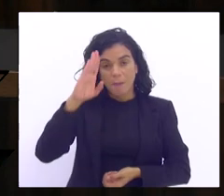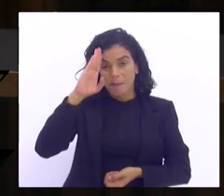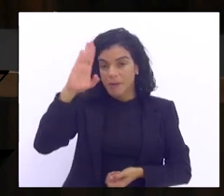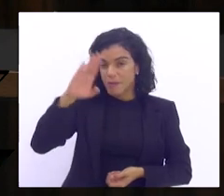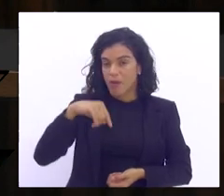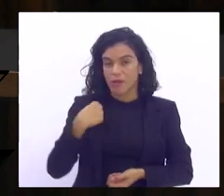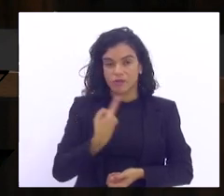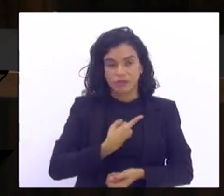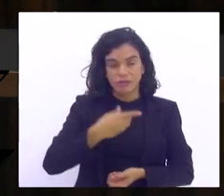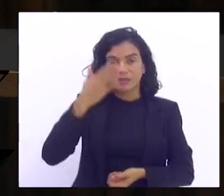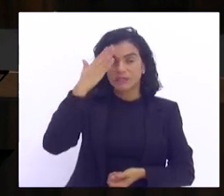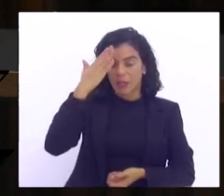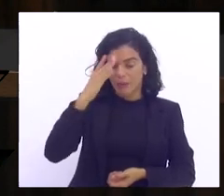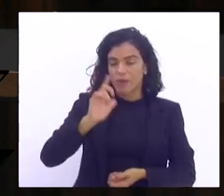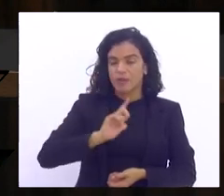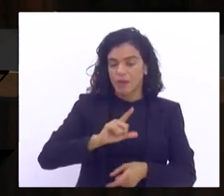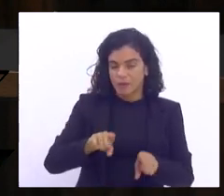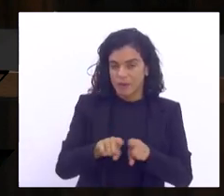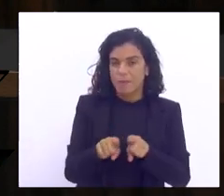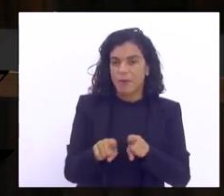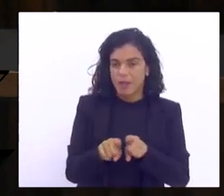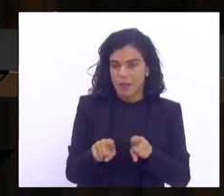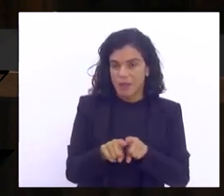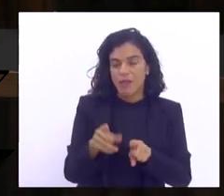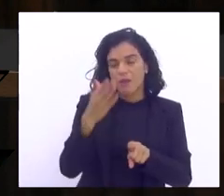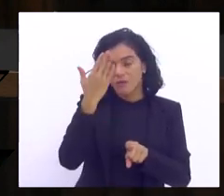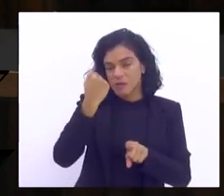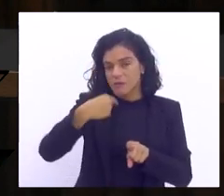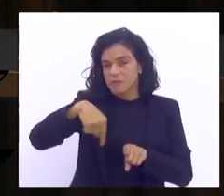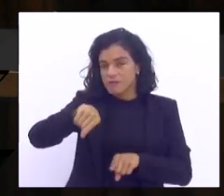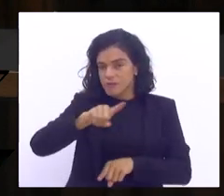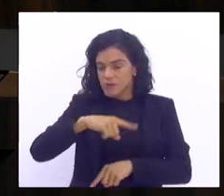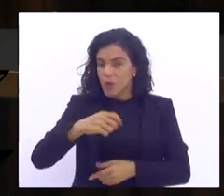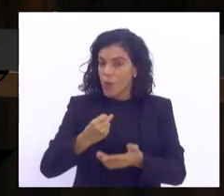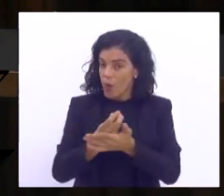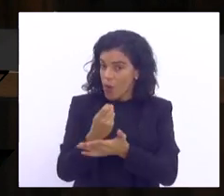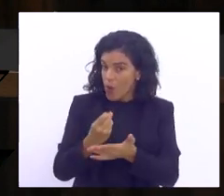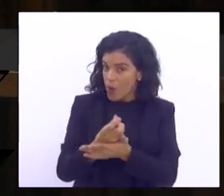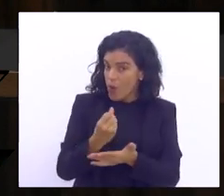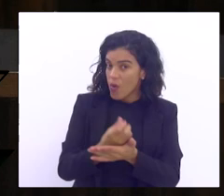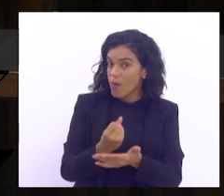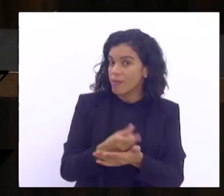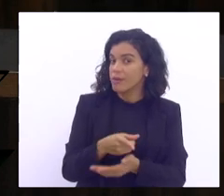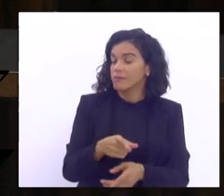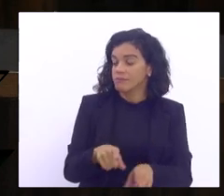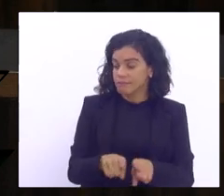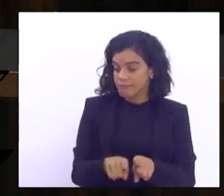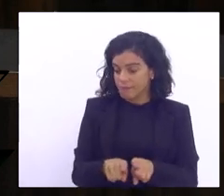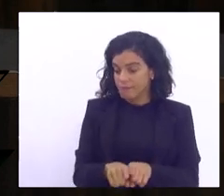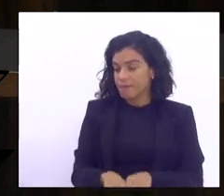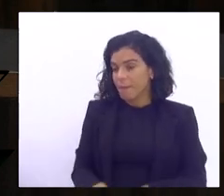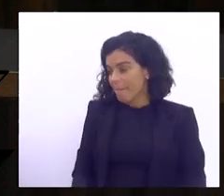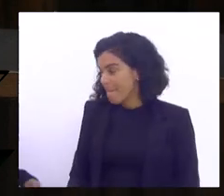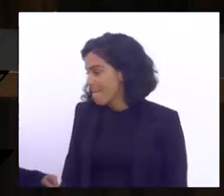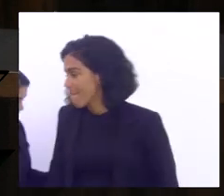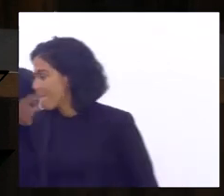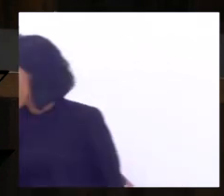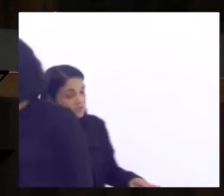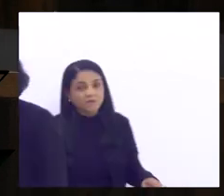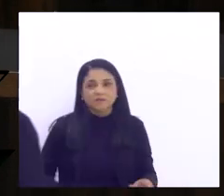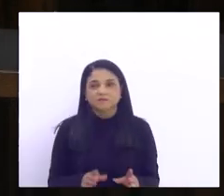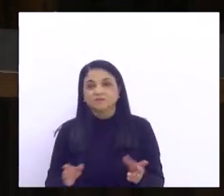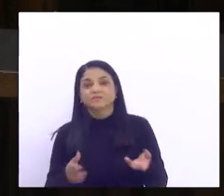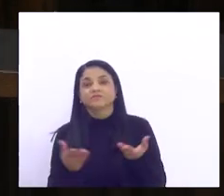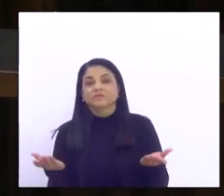sobre isso, eu tenho também, aconselho que os senhores adquiram. Aliás, recentemente, agora, teve uma